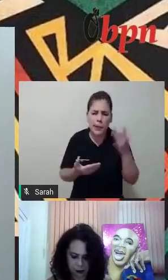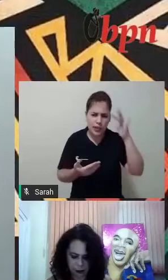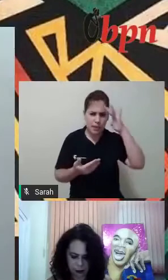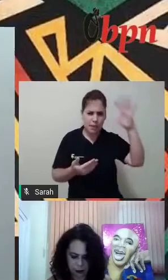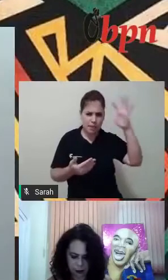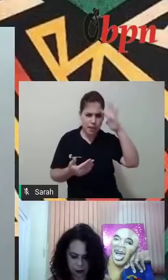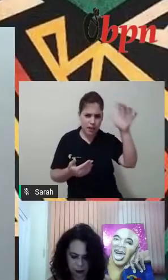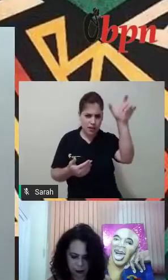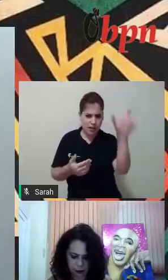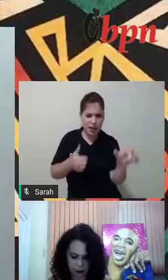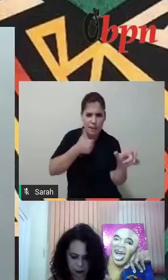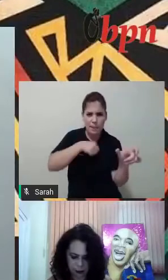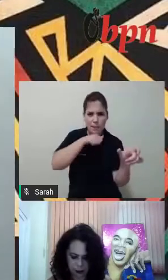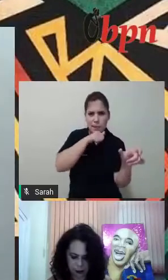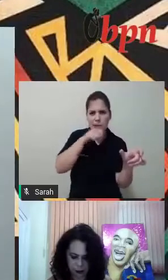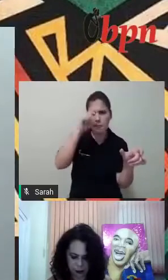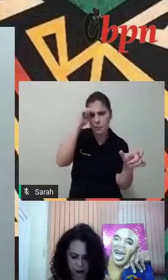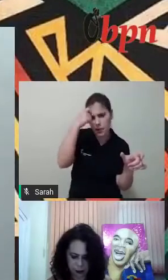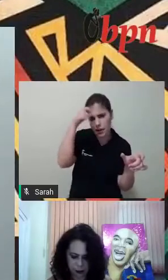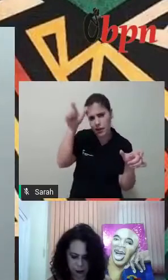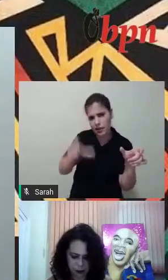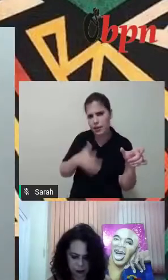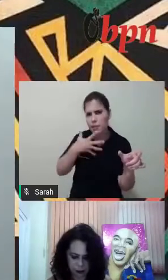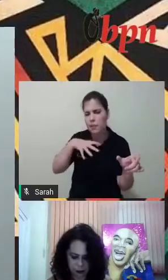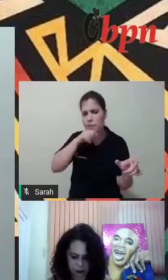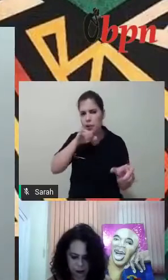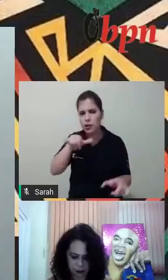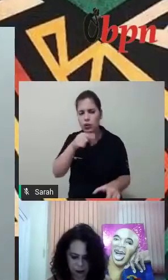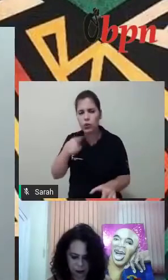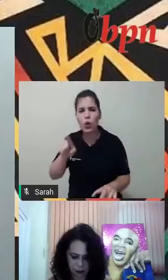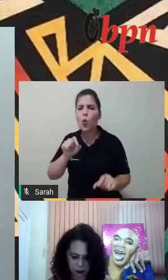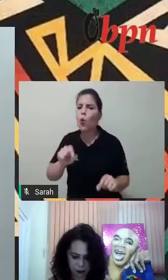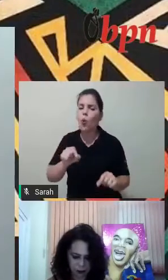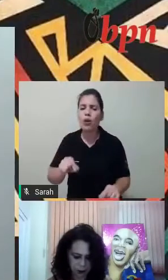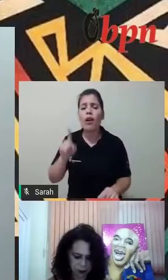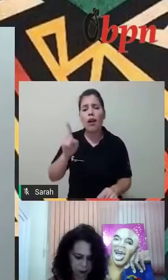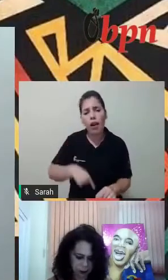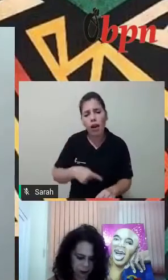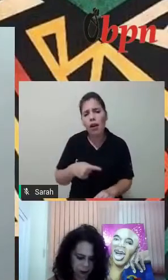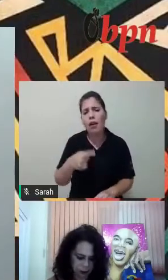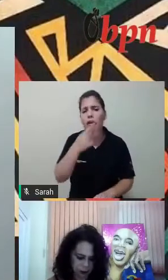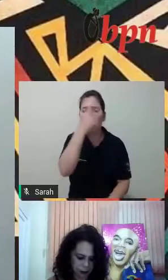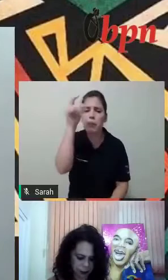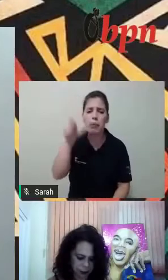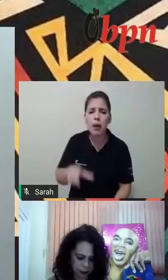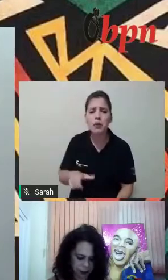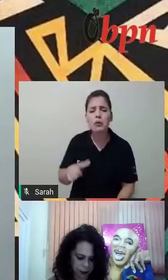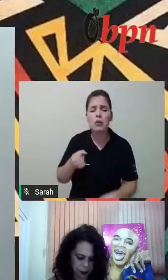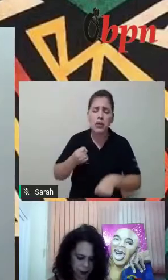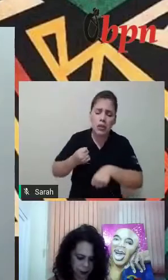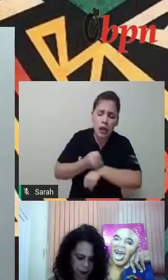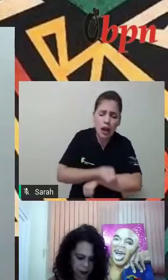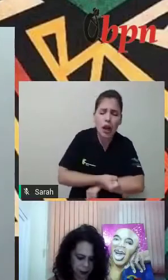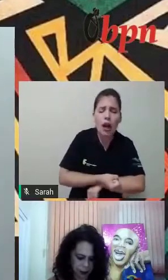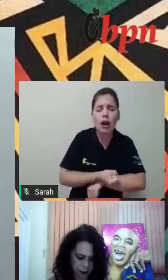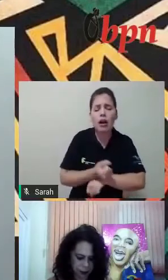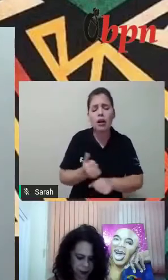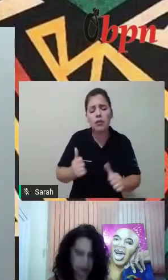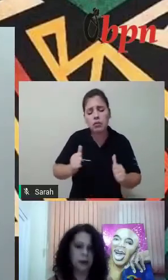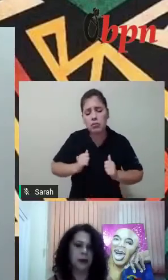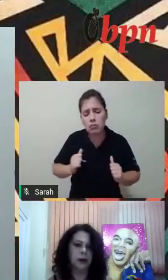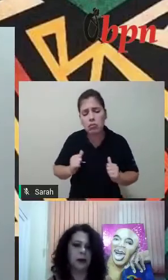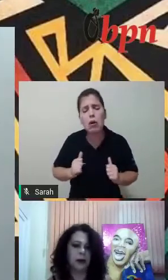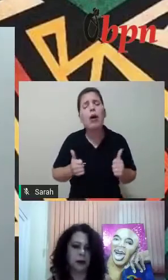João é daquele sujeito escravizado, passivo, sempre disposto